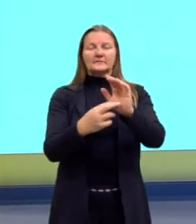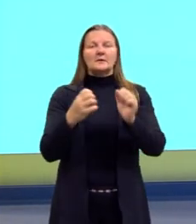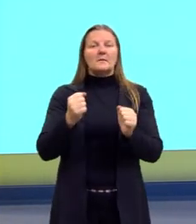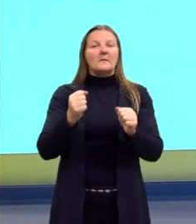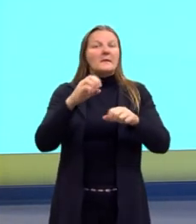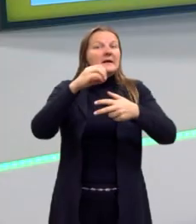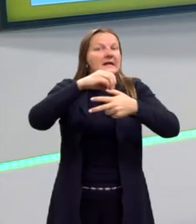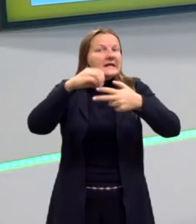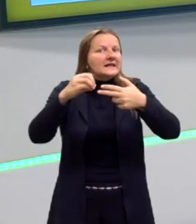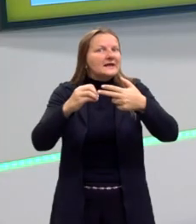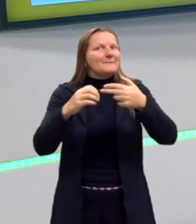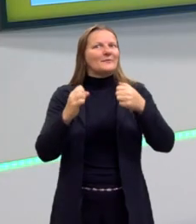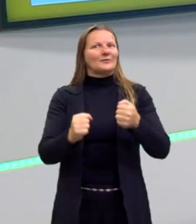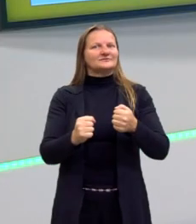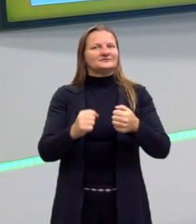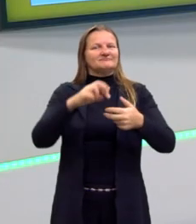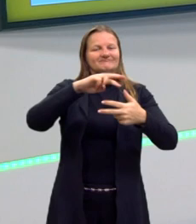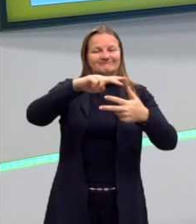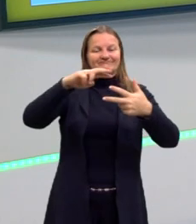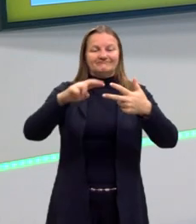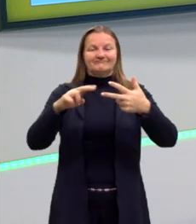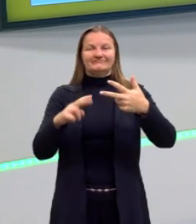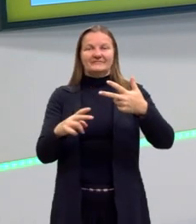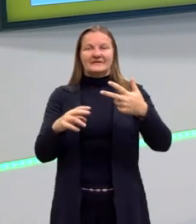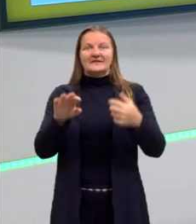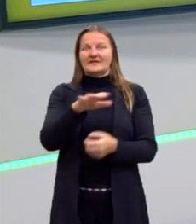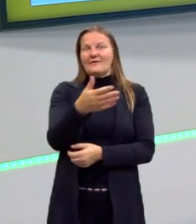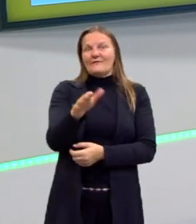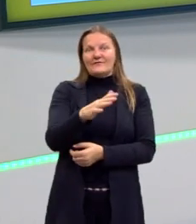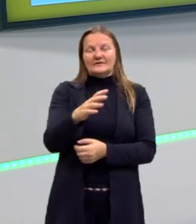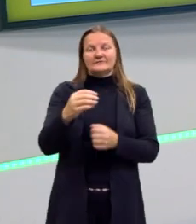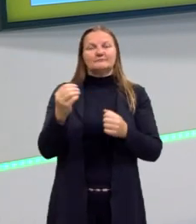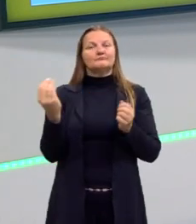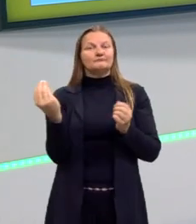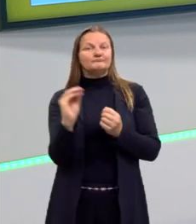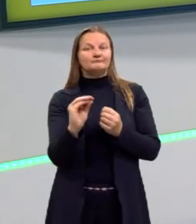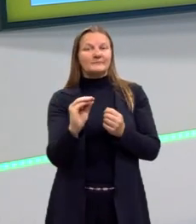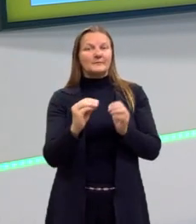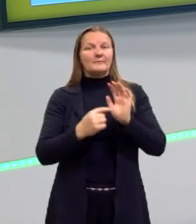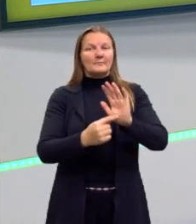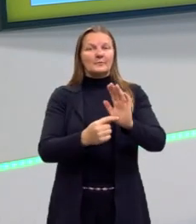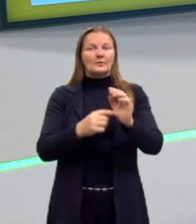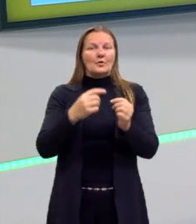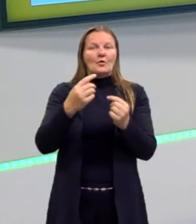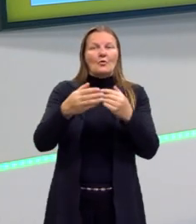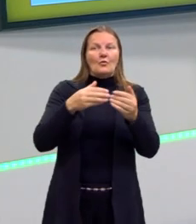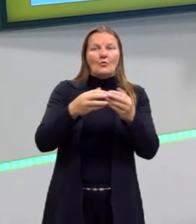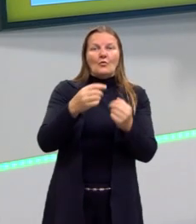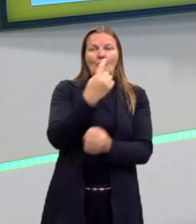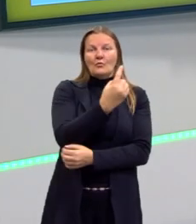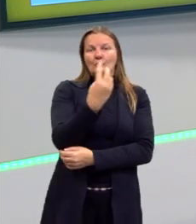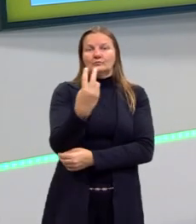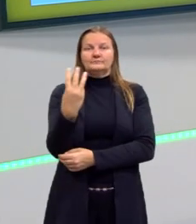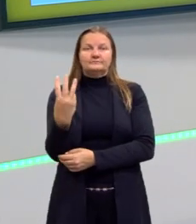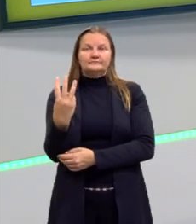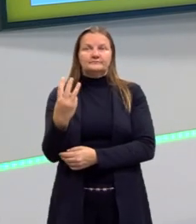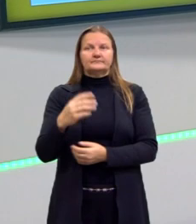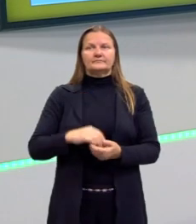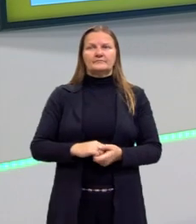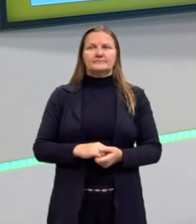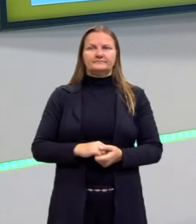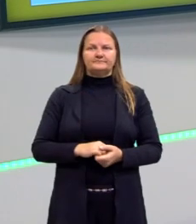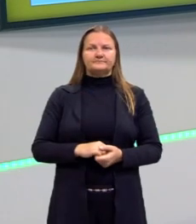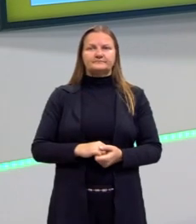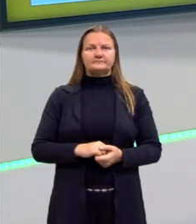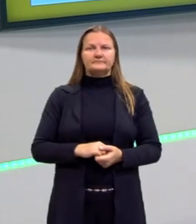pode trazer todas elas pode as questões de vestibulares e Enem pode trazer tanto esta quanto esta essa que é mais